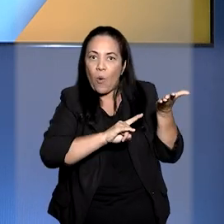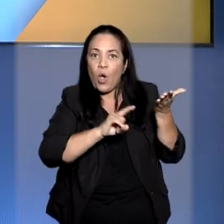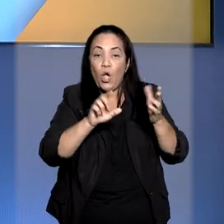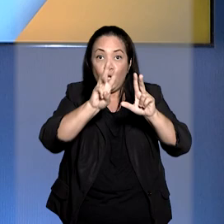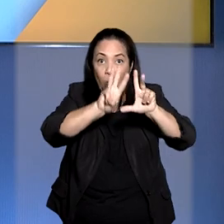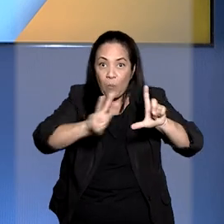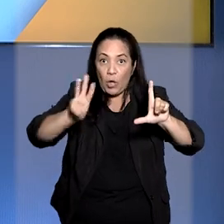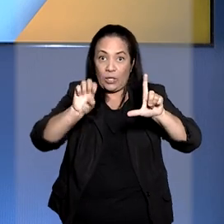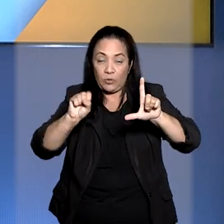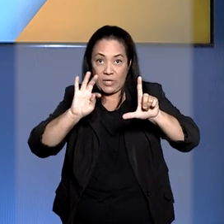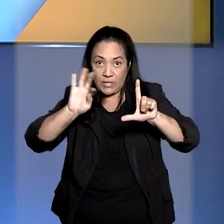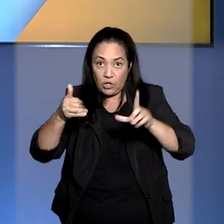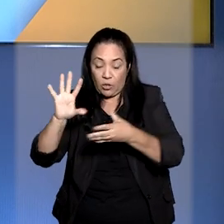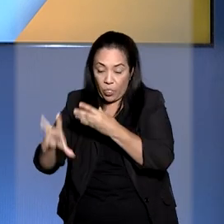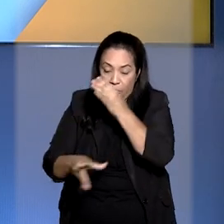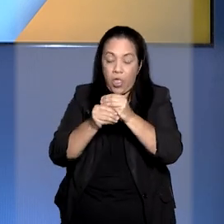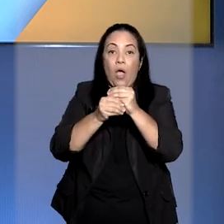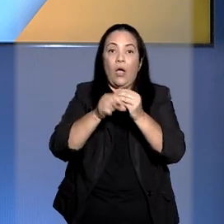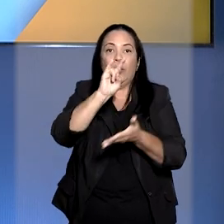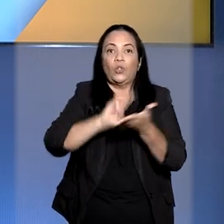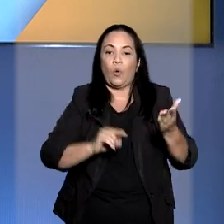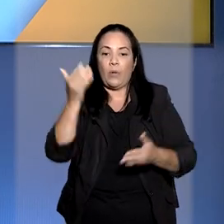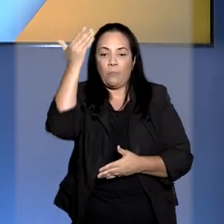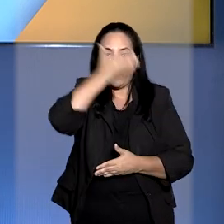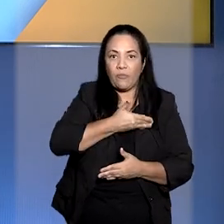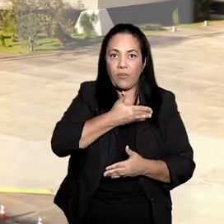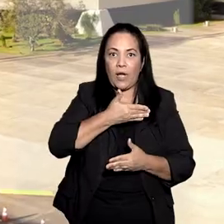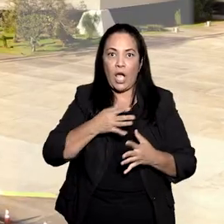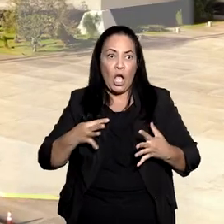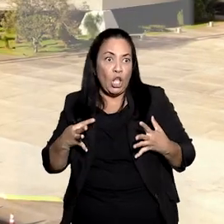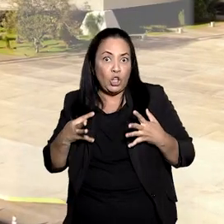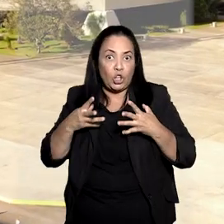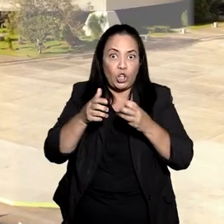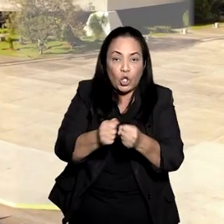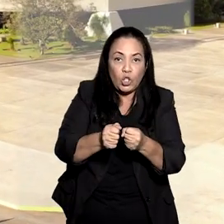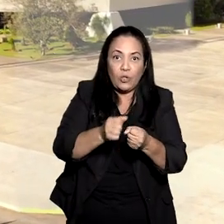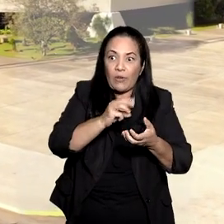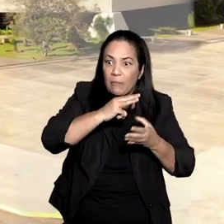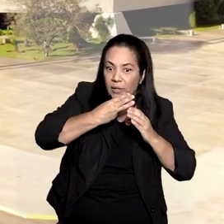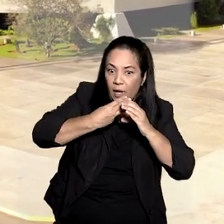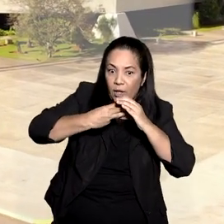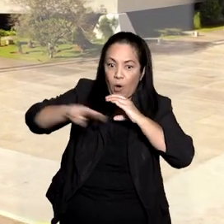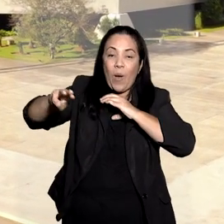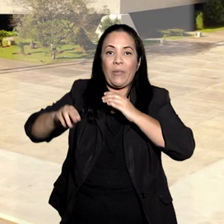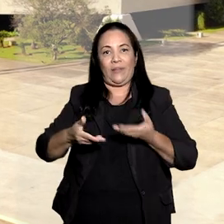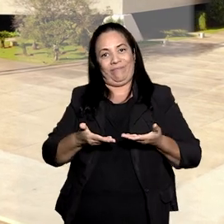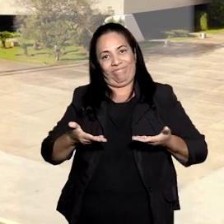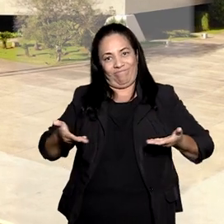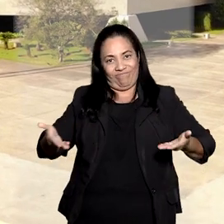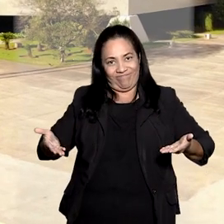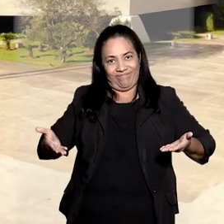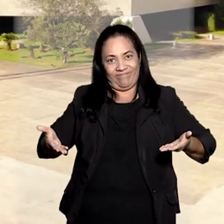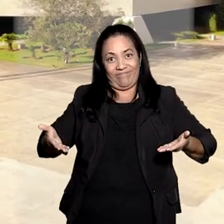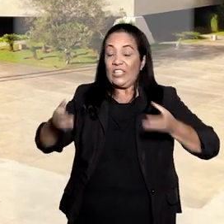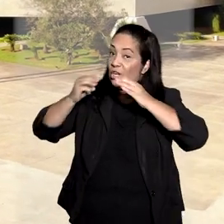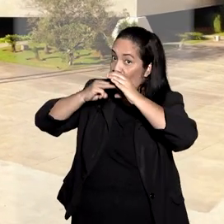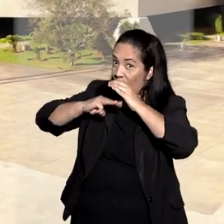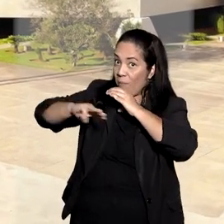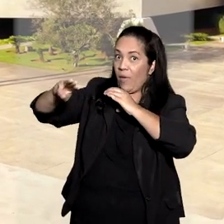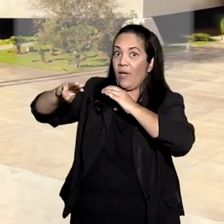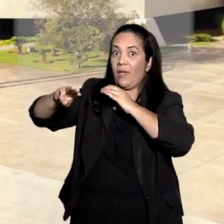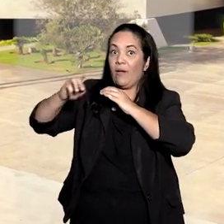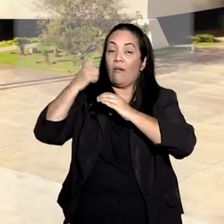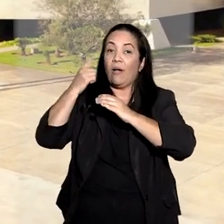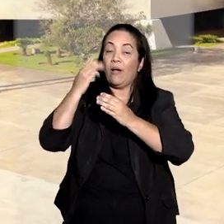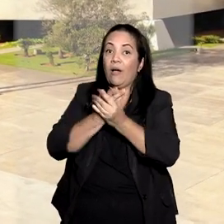no portal do STJ e a junção de documentos comprobatórios Tudo Deve Ser encaminhado para o e-mail que aparece aqui na tela